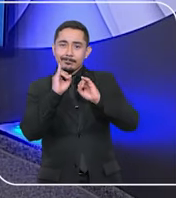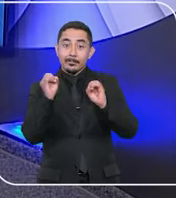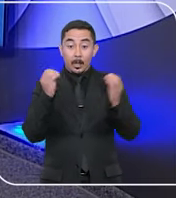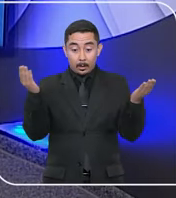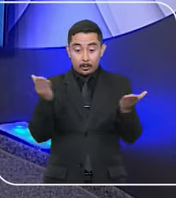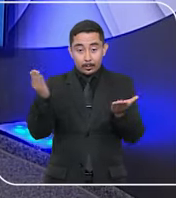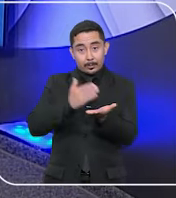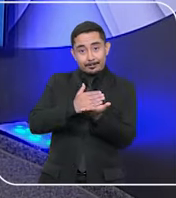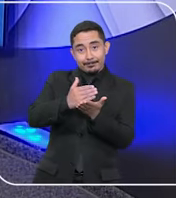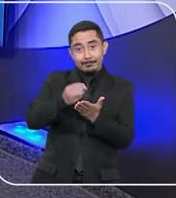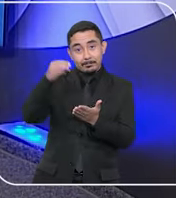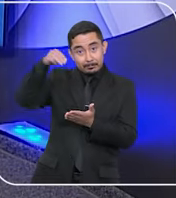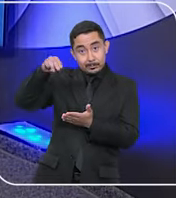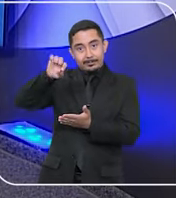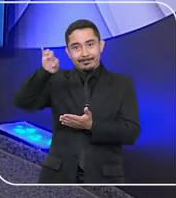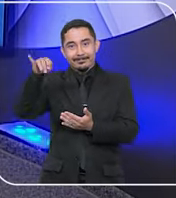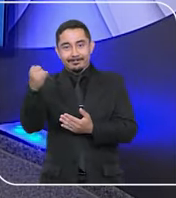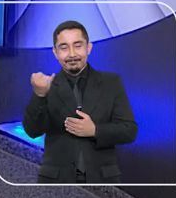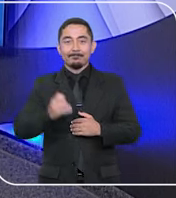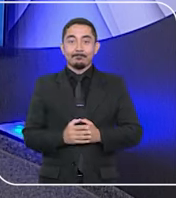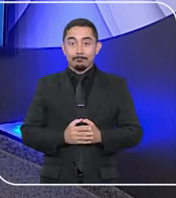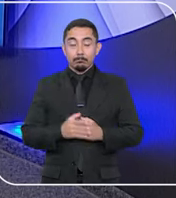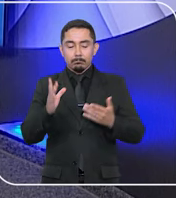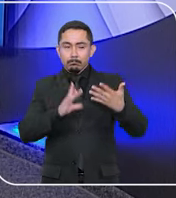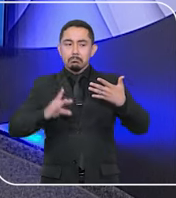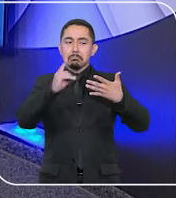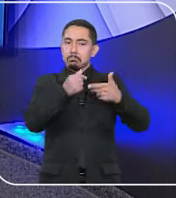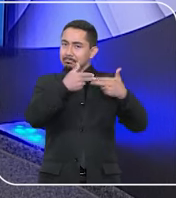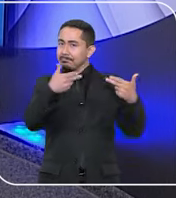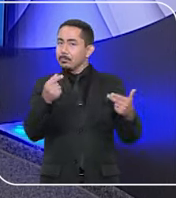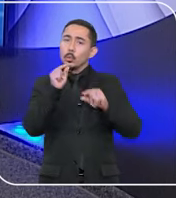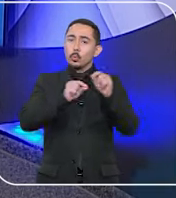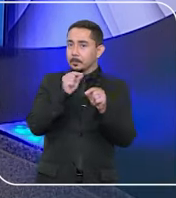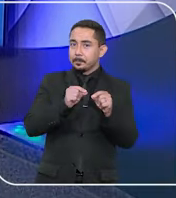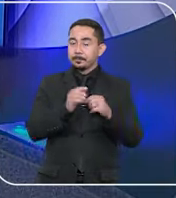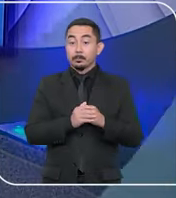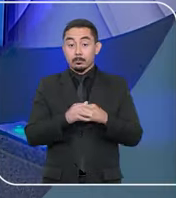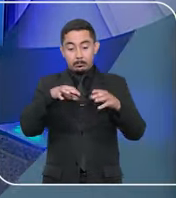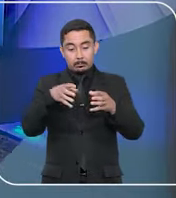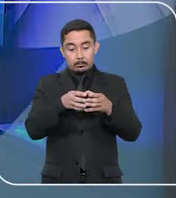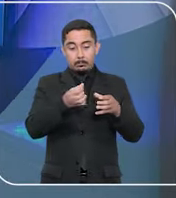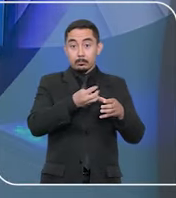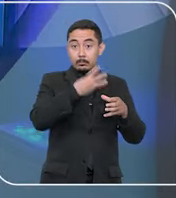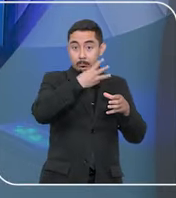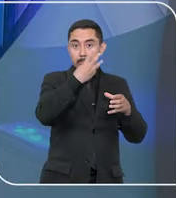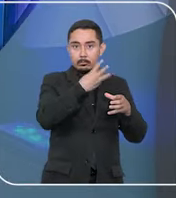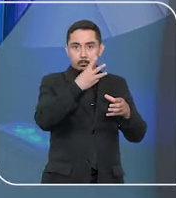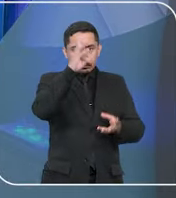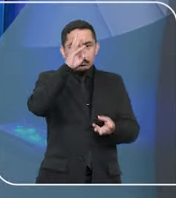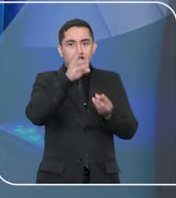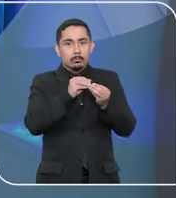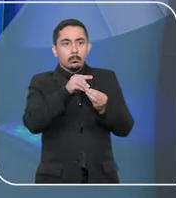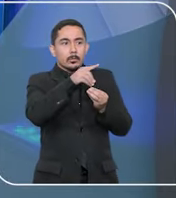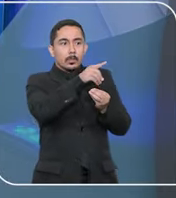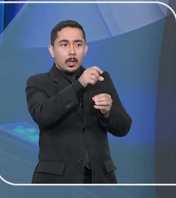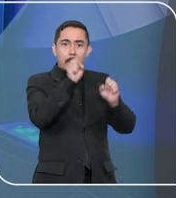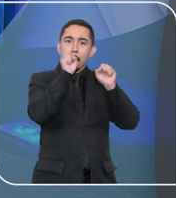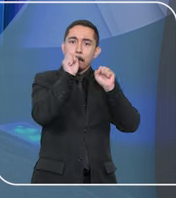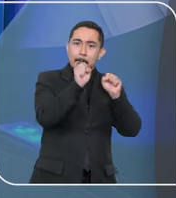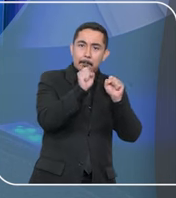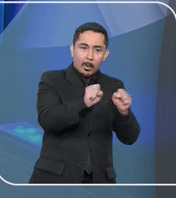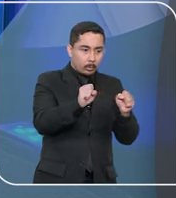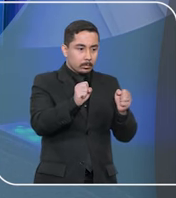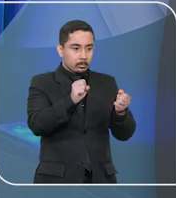Olá, começa agora o Minuto STJ e vamos aos destaques. A terceira turma entendeu que é válida a ordem para